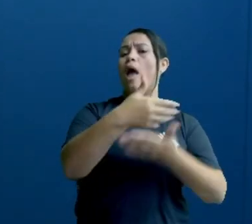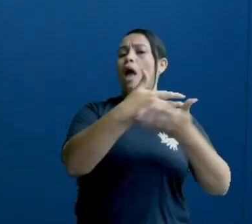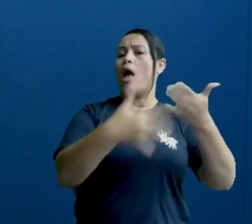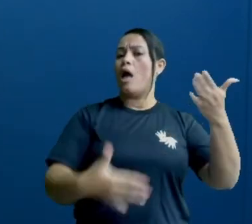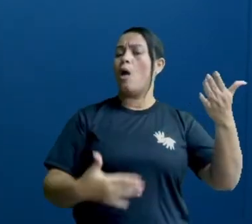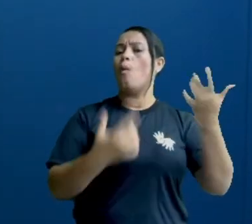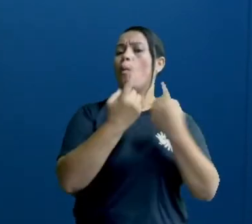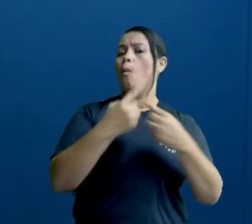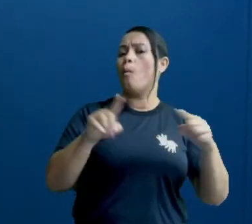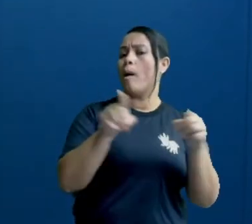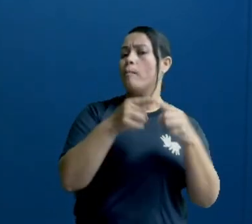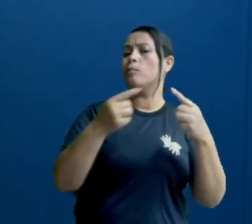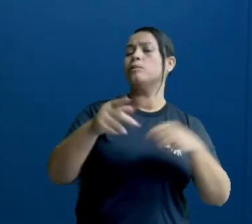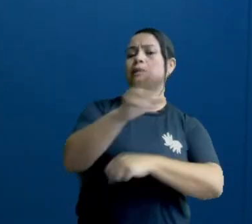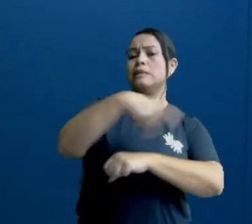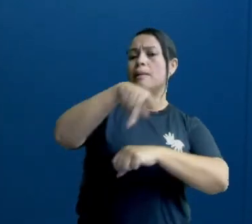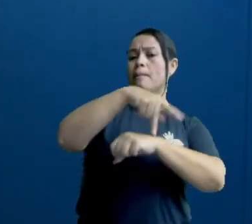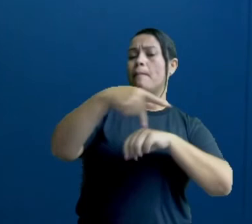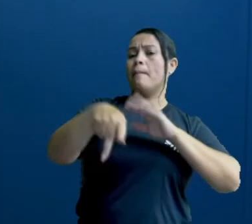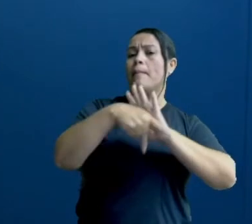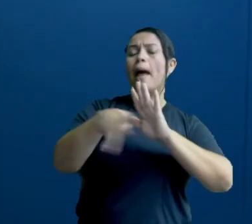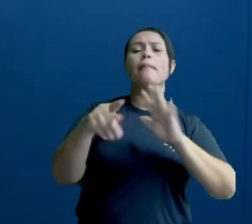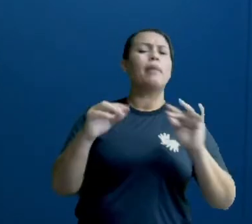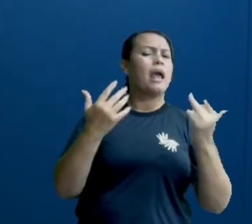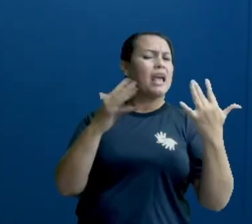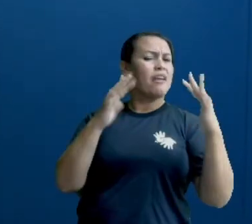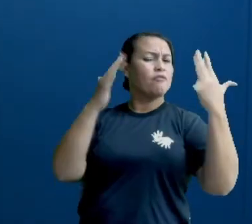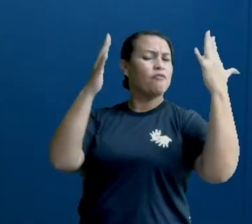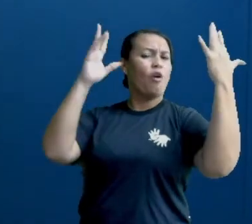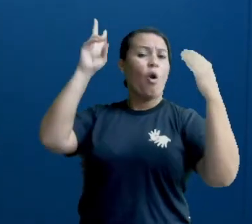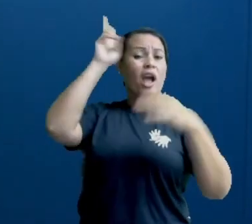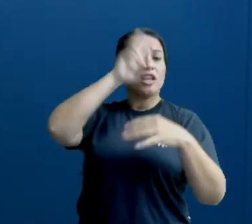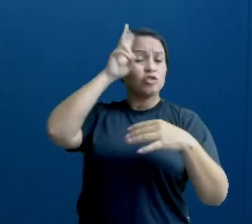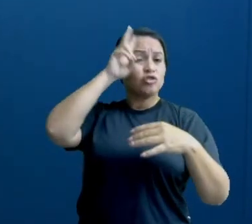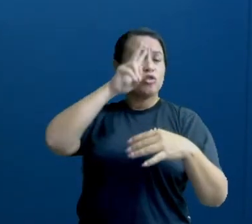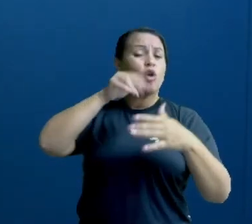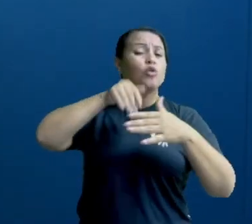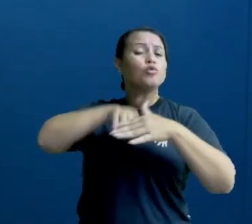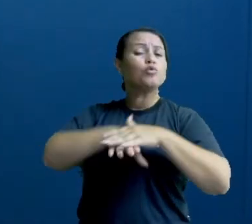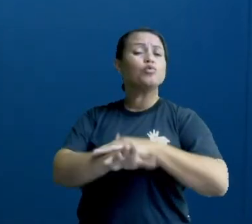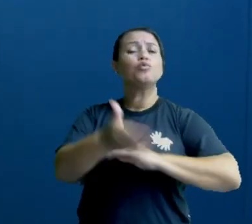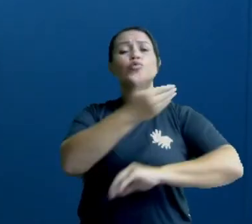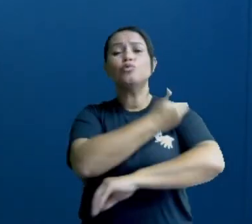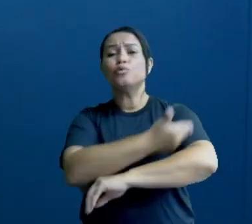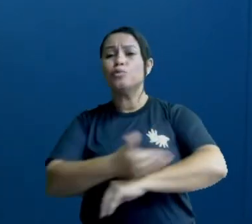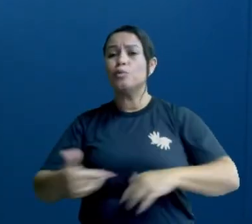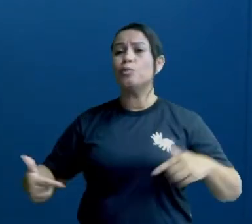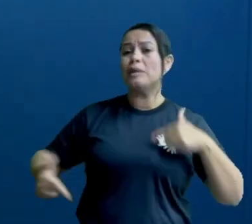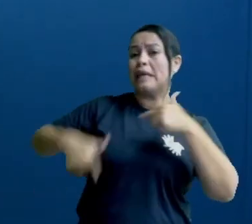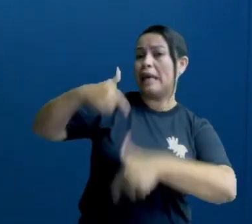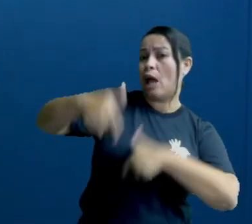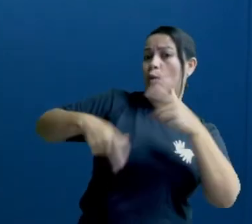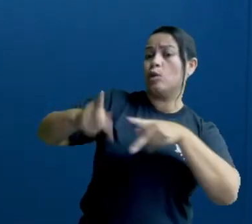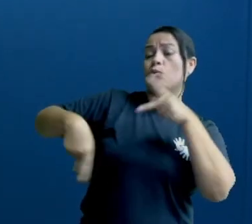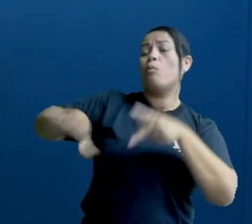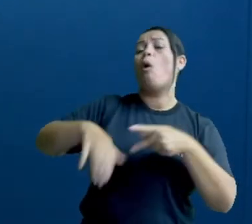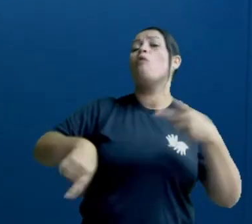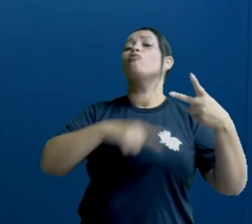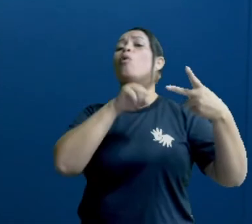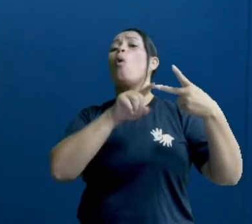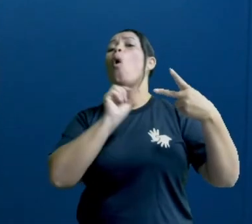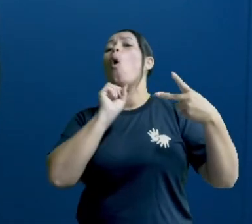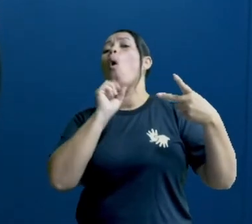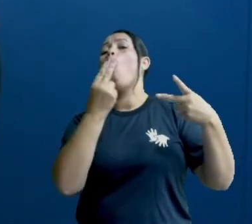musical patriótica que evoca e elogia a história, as tradições e a luta do seu povo, ou